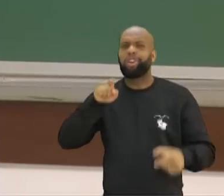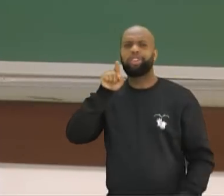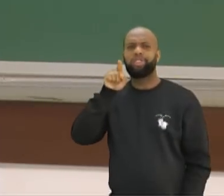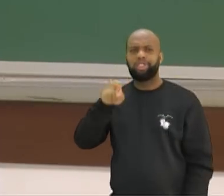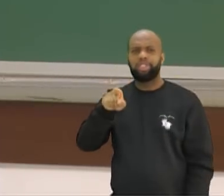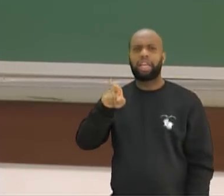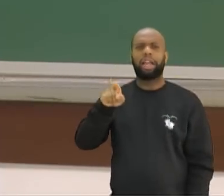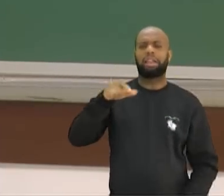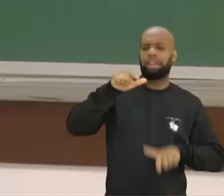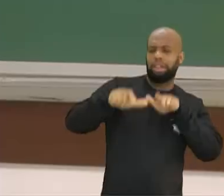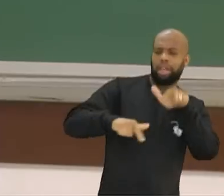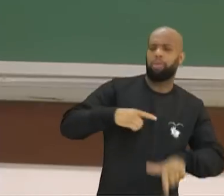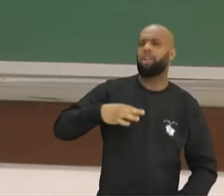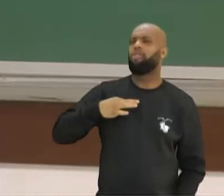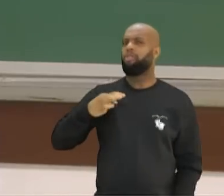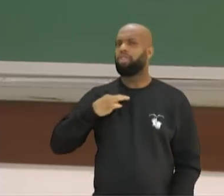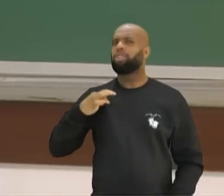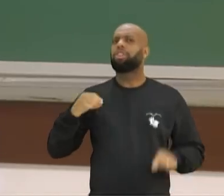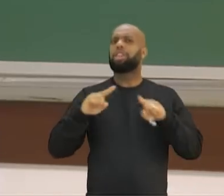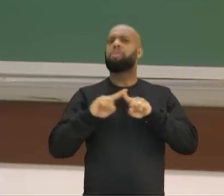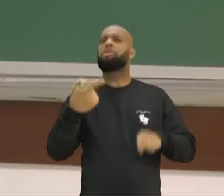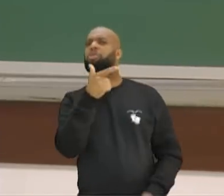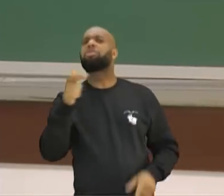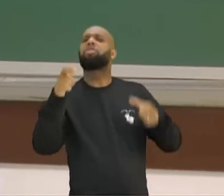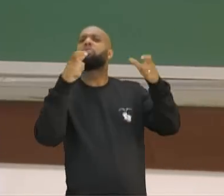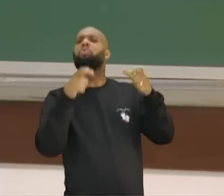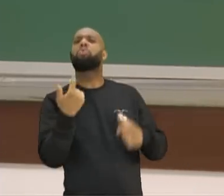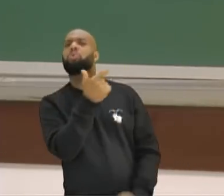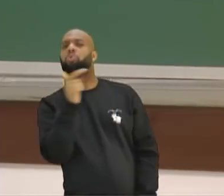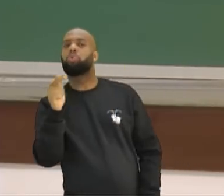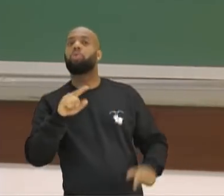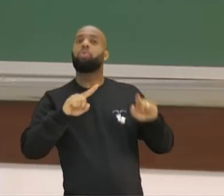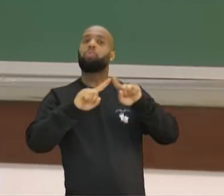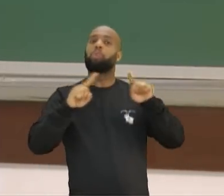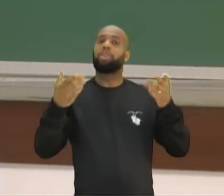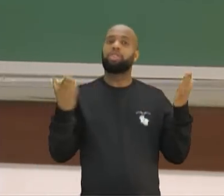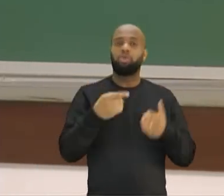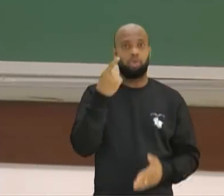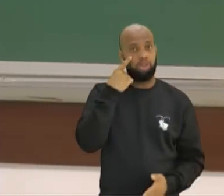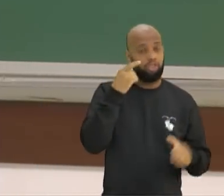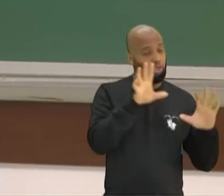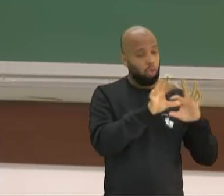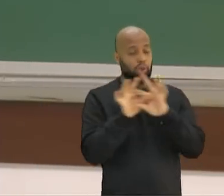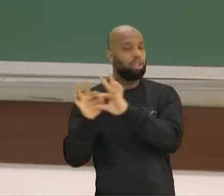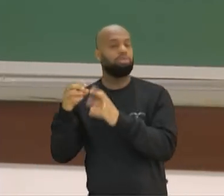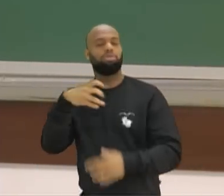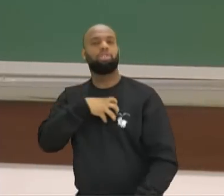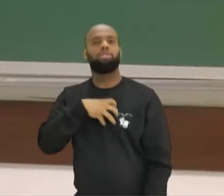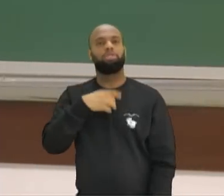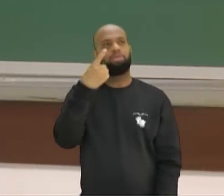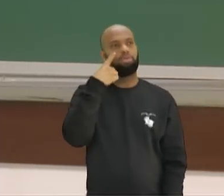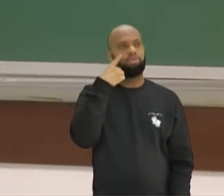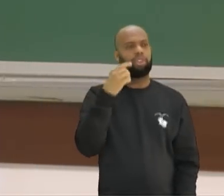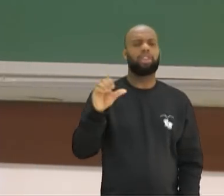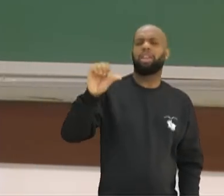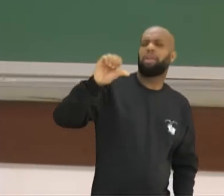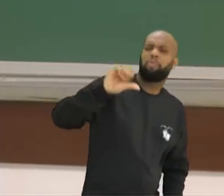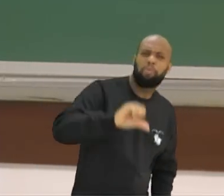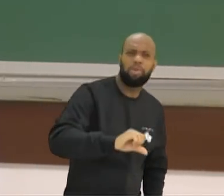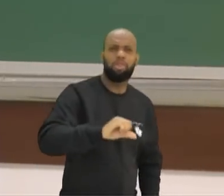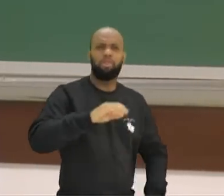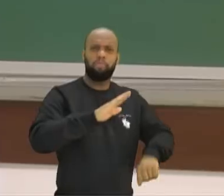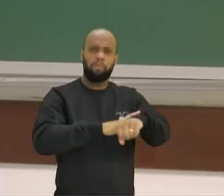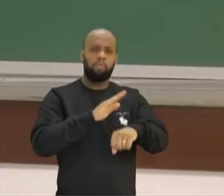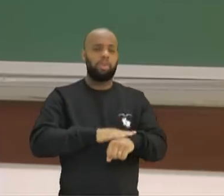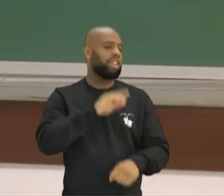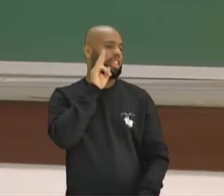ela era voluntária? Mas, teacher, não fala o lugar aqui. Então, você vai pelo contexto, você vai pelo sentido. Ó. A pior parte